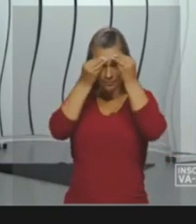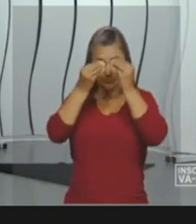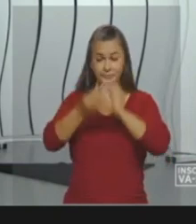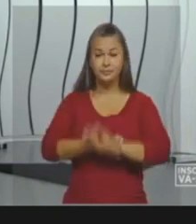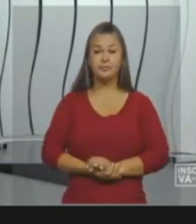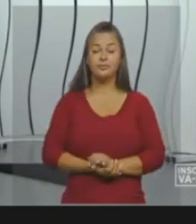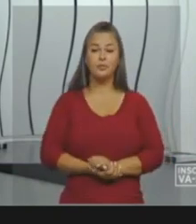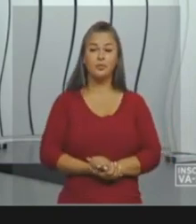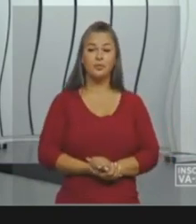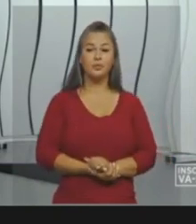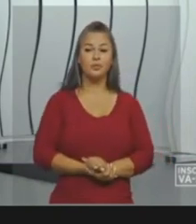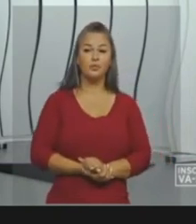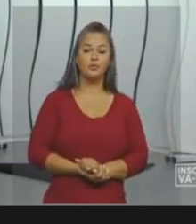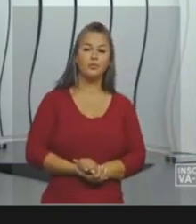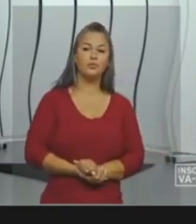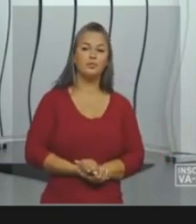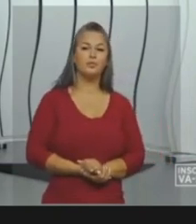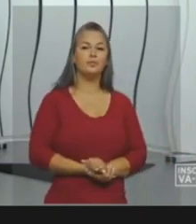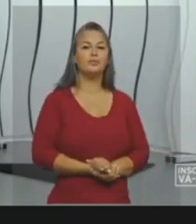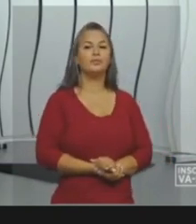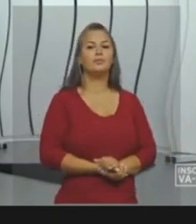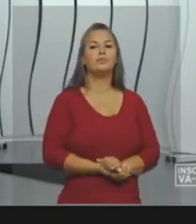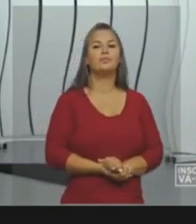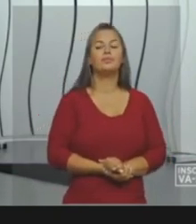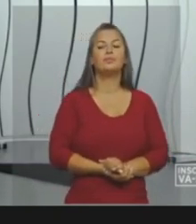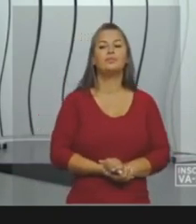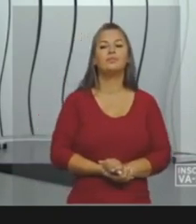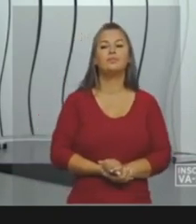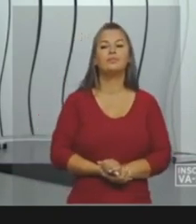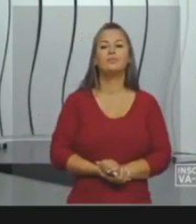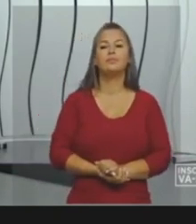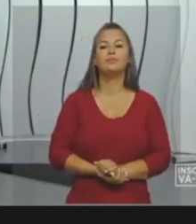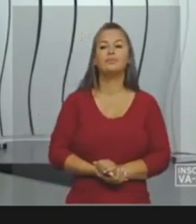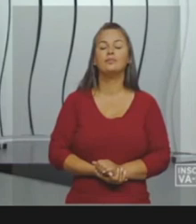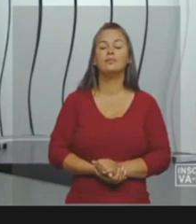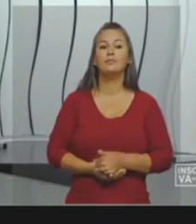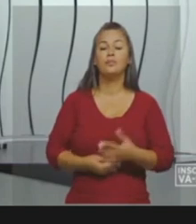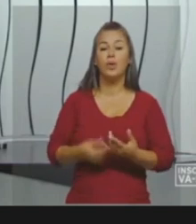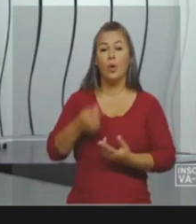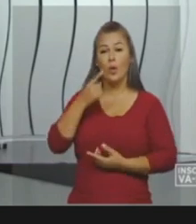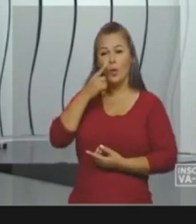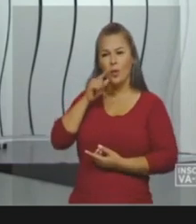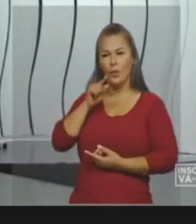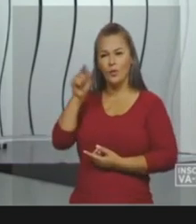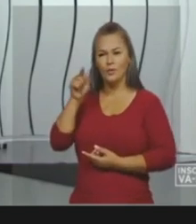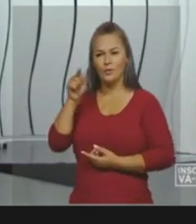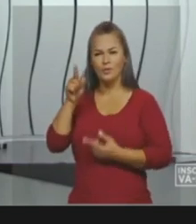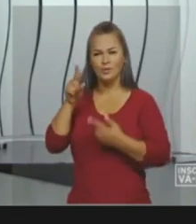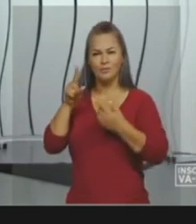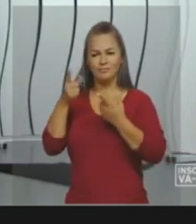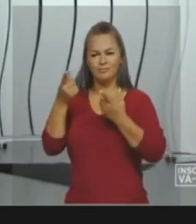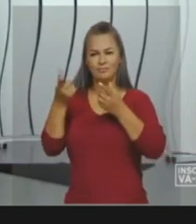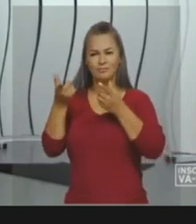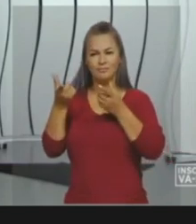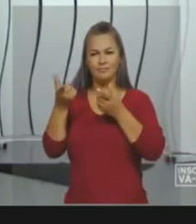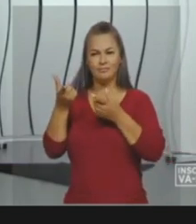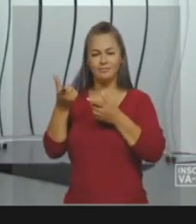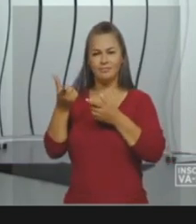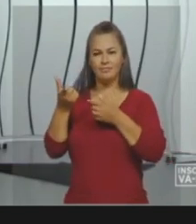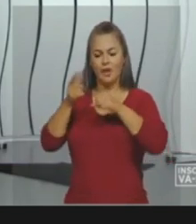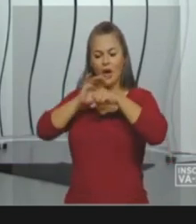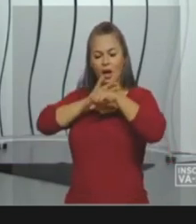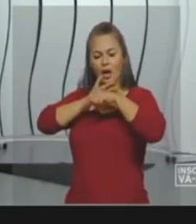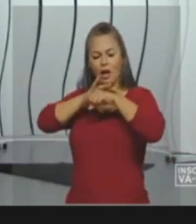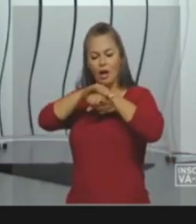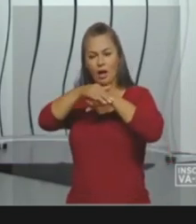Ok? Bola para frente. Agora vamos ver esse outro exemplo aqui de hemácia. Olha essa hemácia aqui,